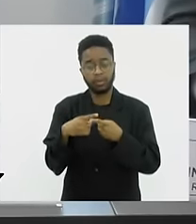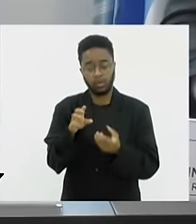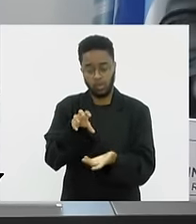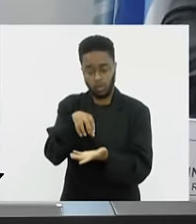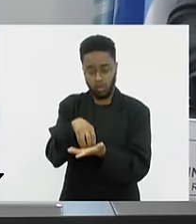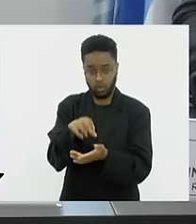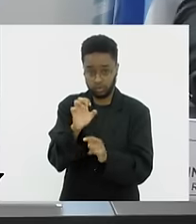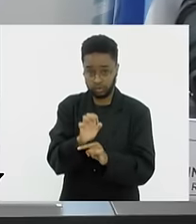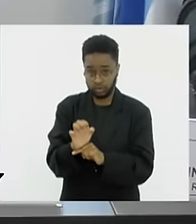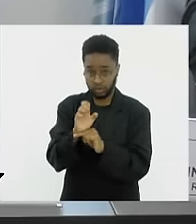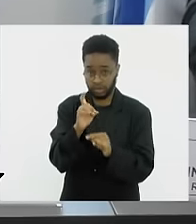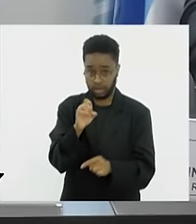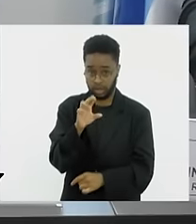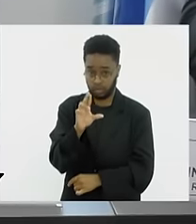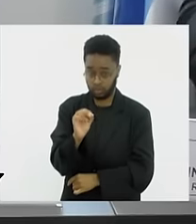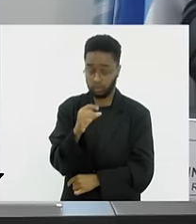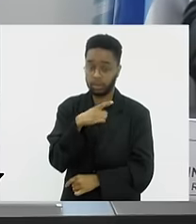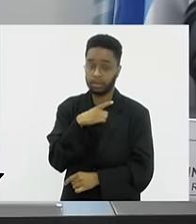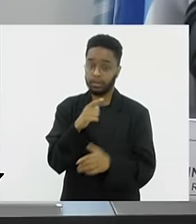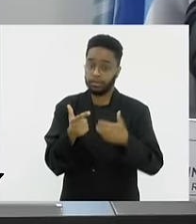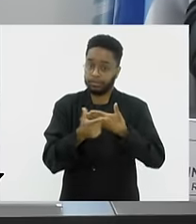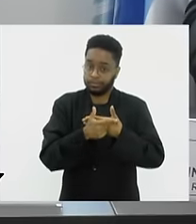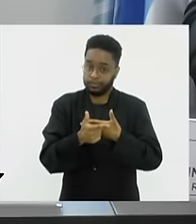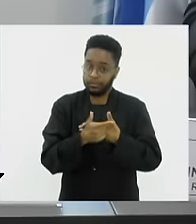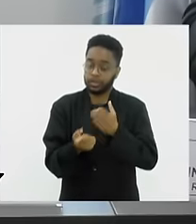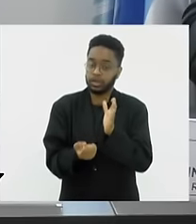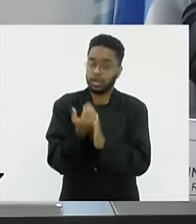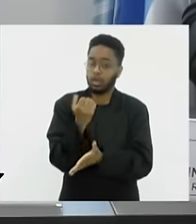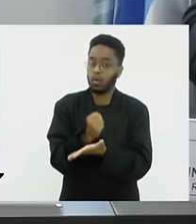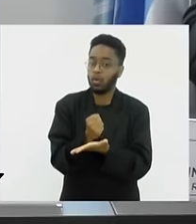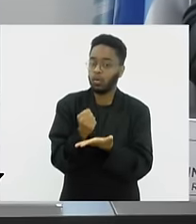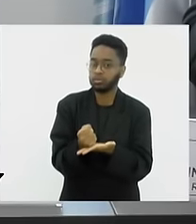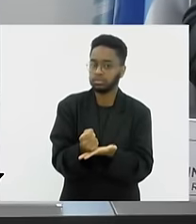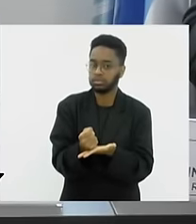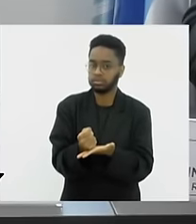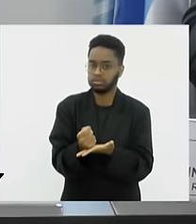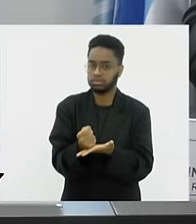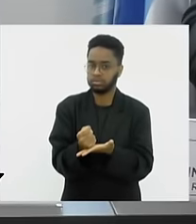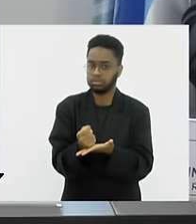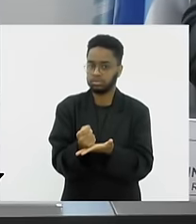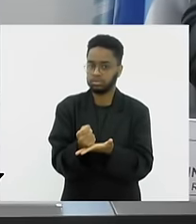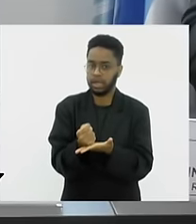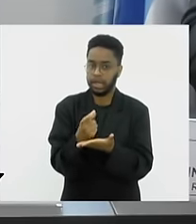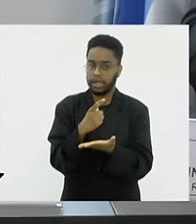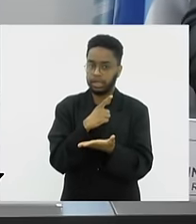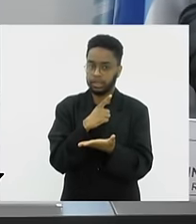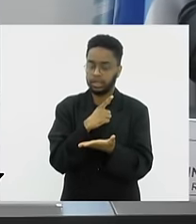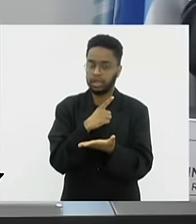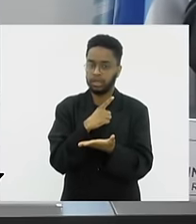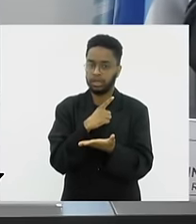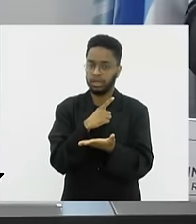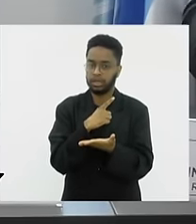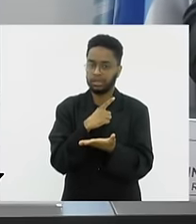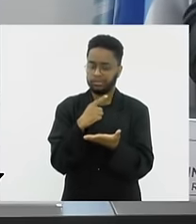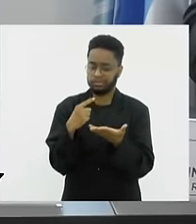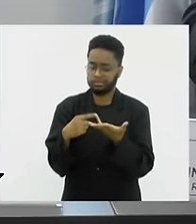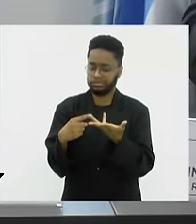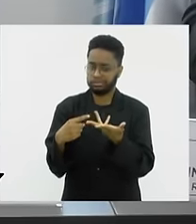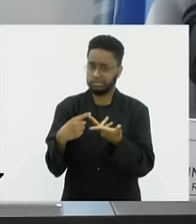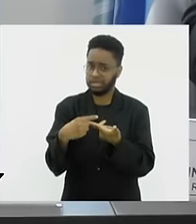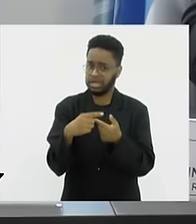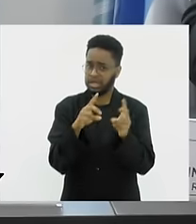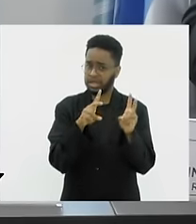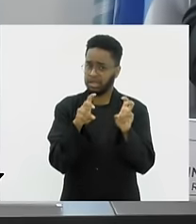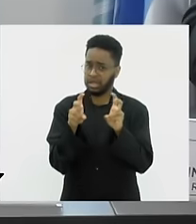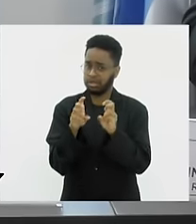tem as suas funções, realize um contrato eivado de questões